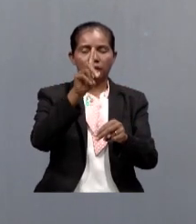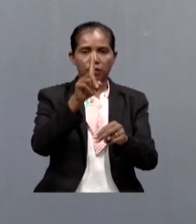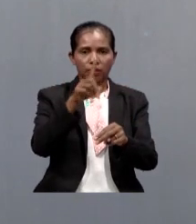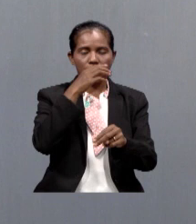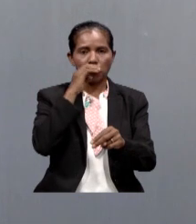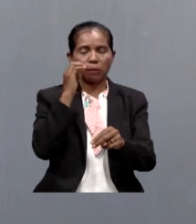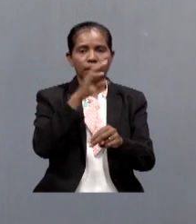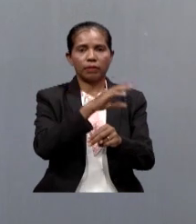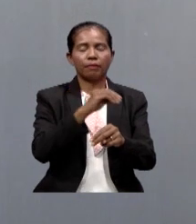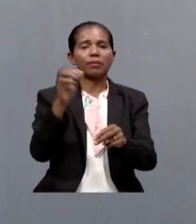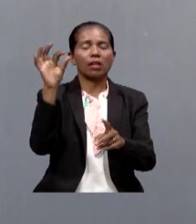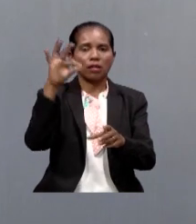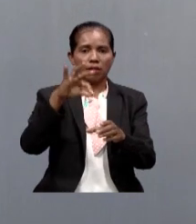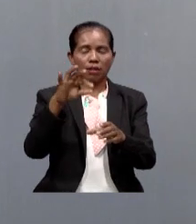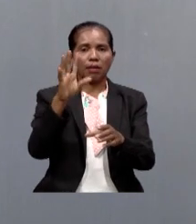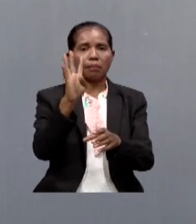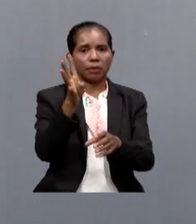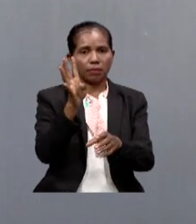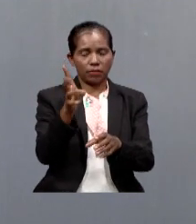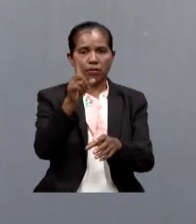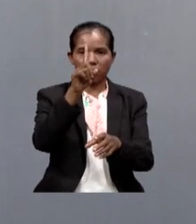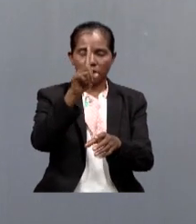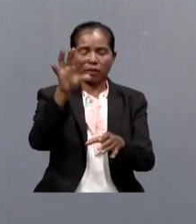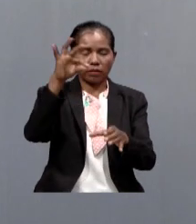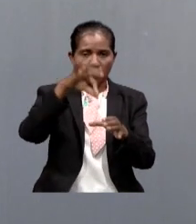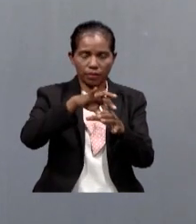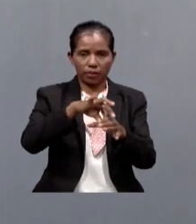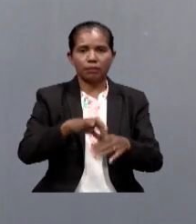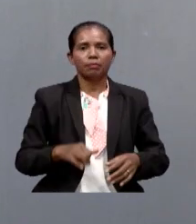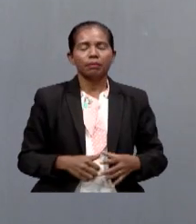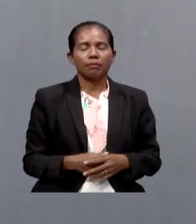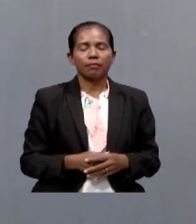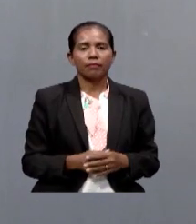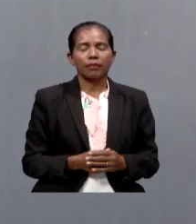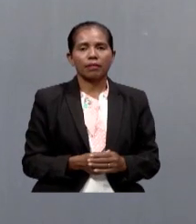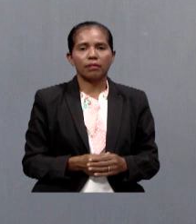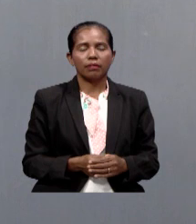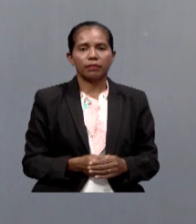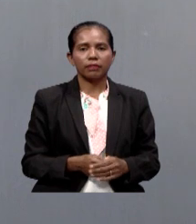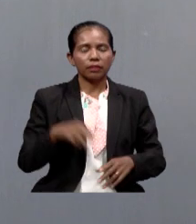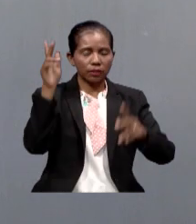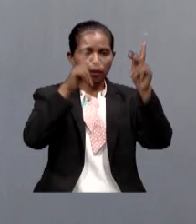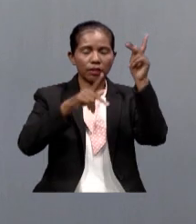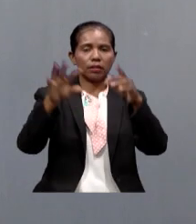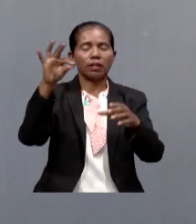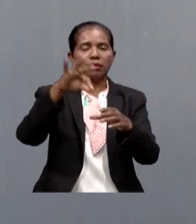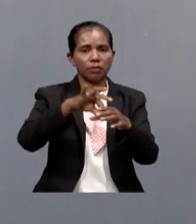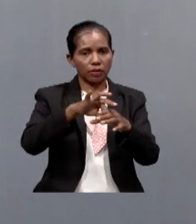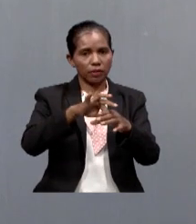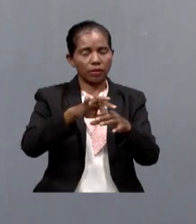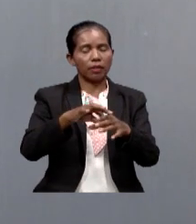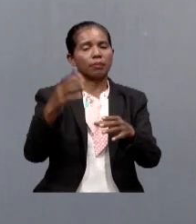41 votos. E caso ia votos nebe maca acontece ou né?